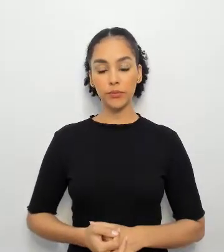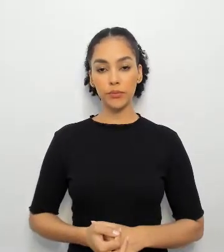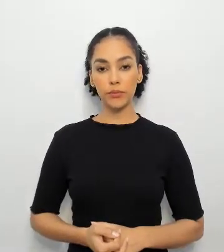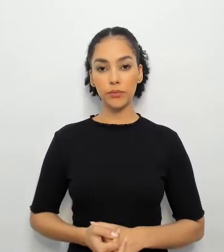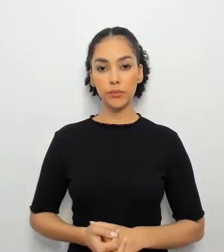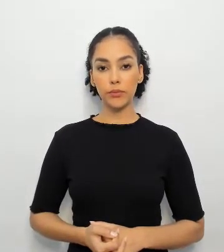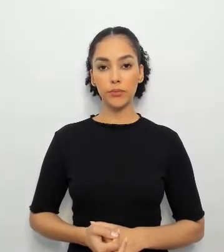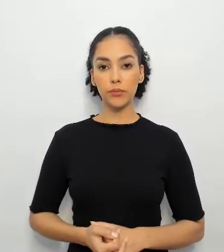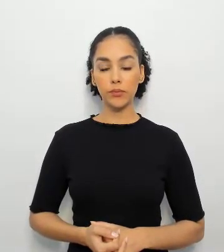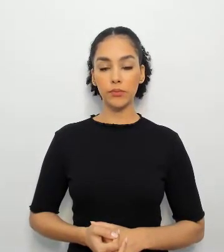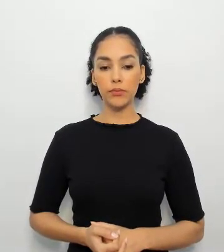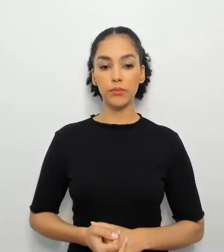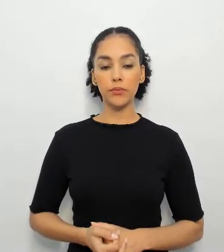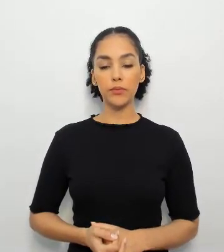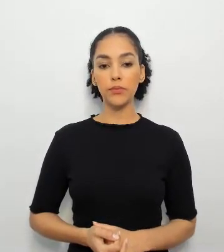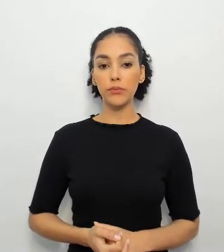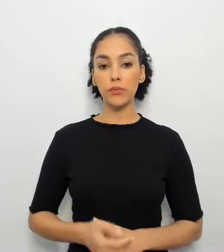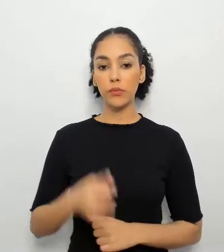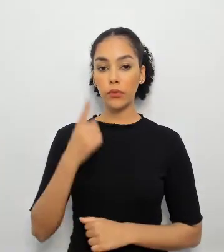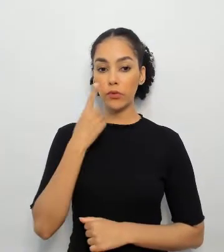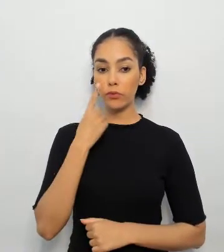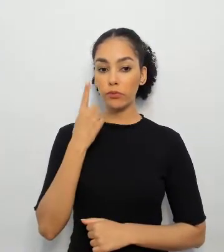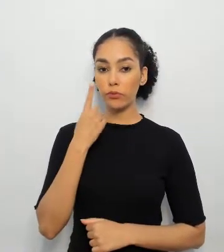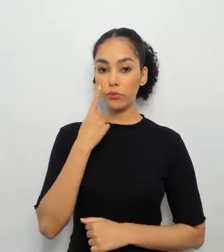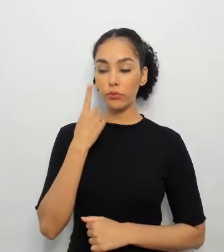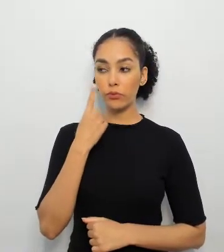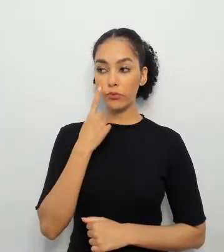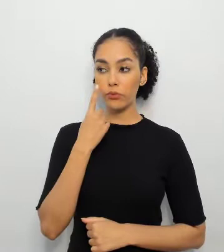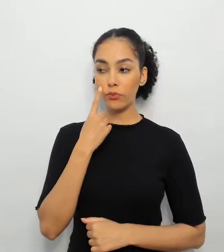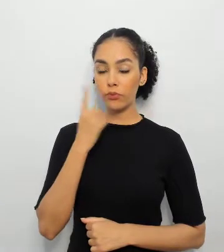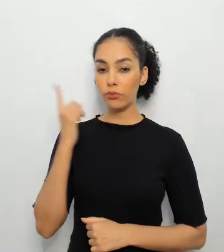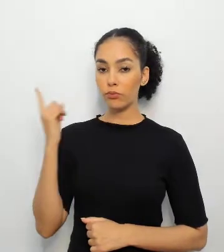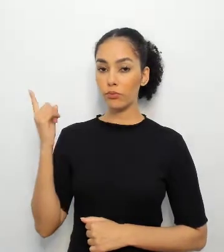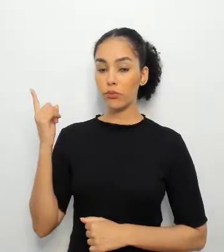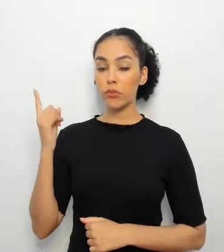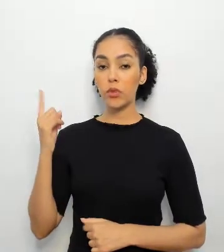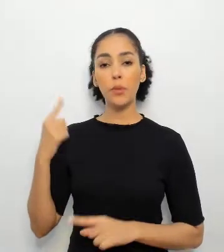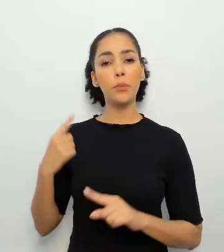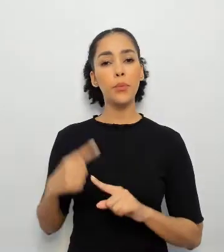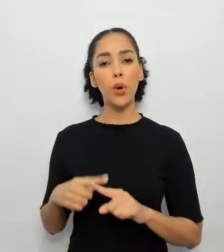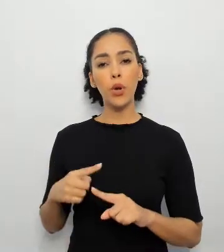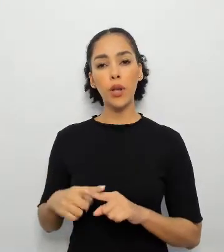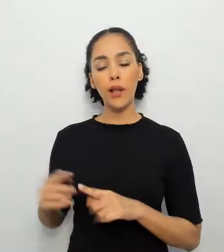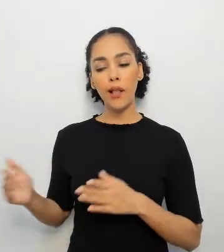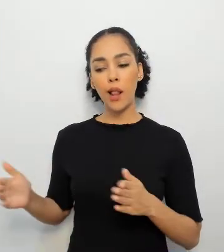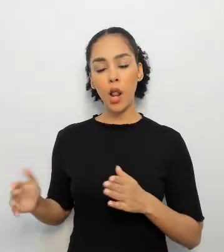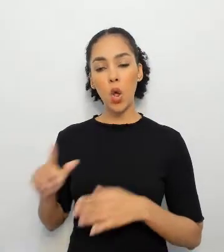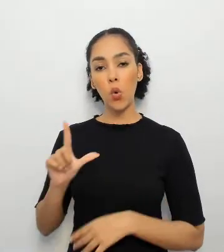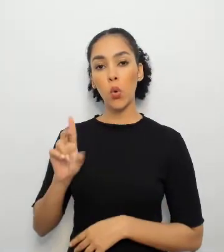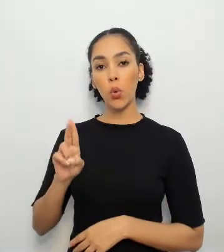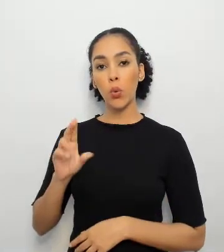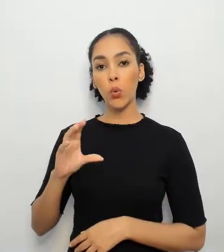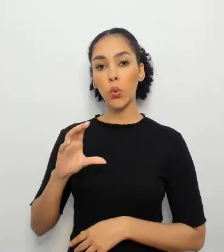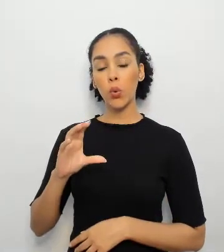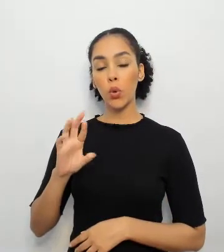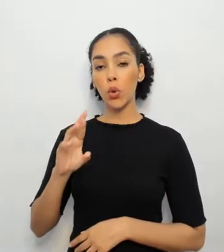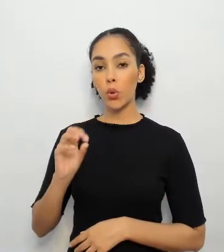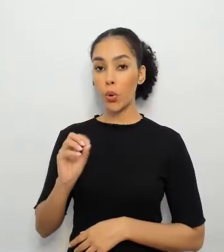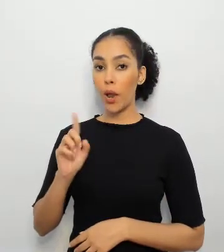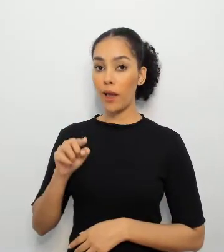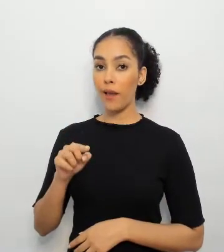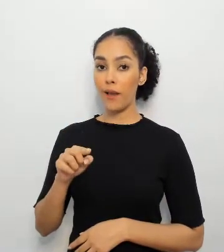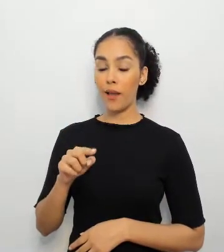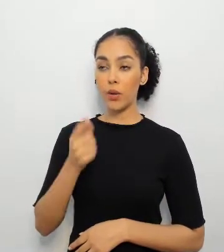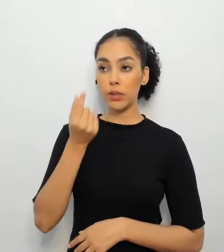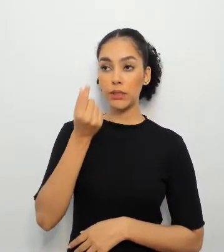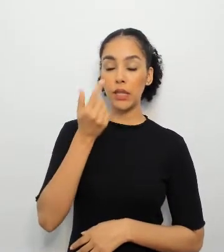lucro é negativo de 5 até 15, nesse intervalo aberto. Por quê? Porque, lembrando que o lucro é sempre a receita menos o